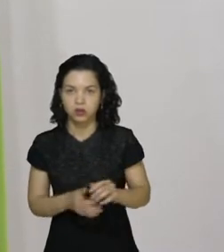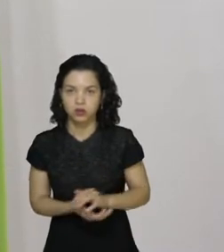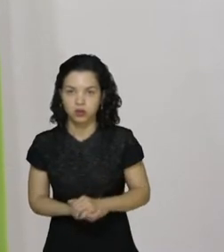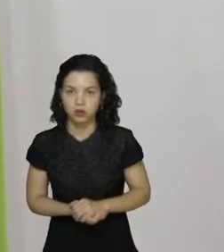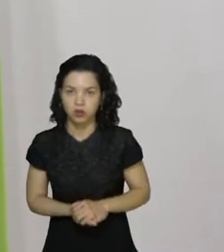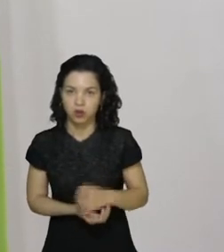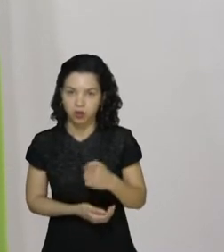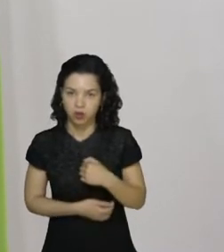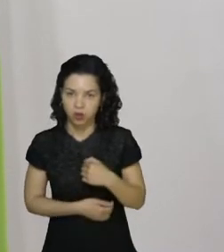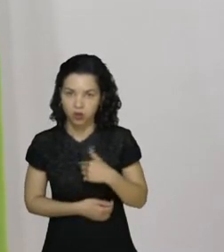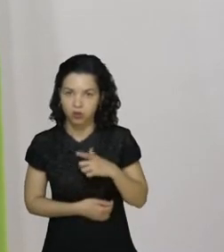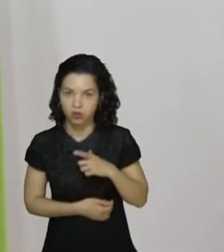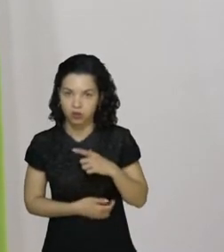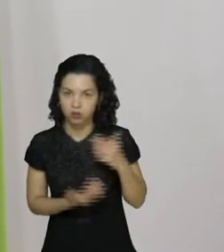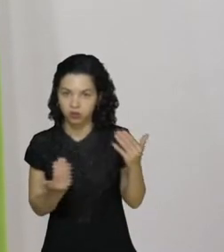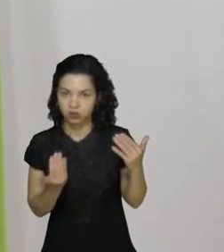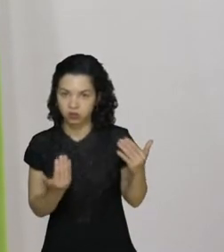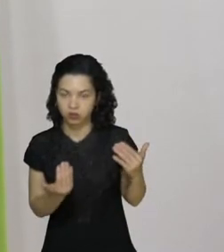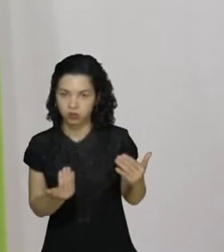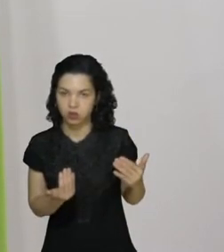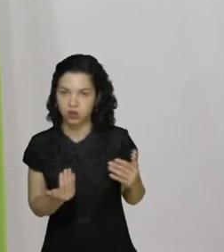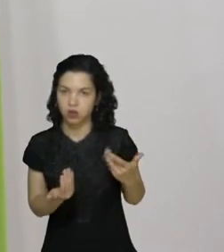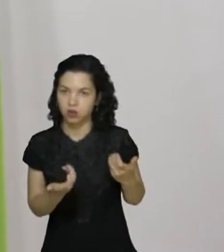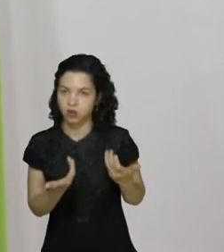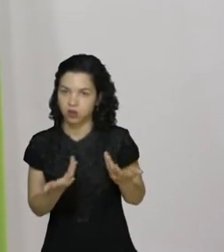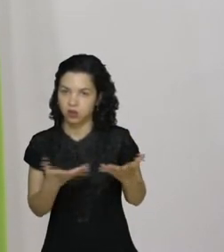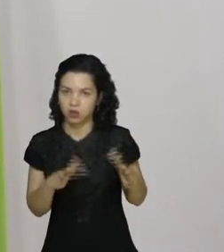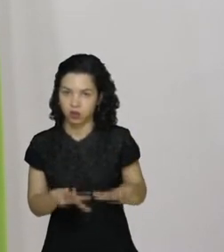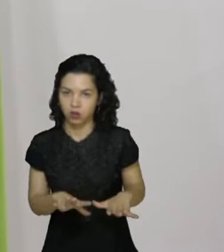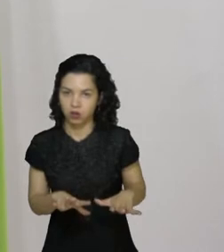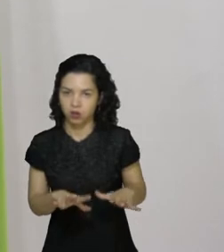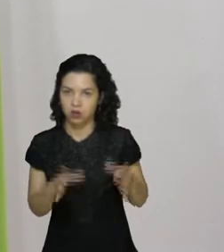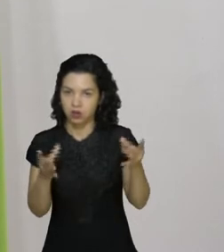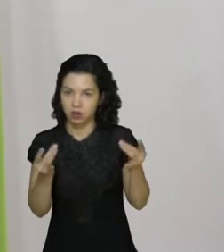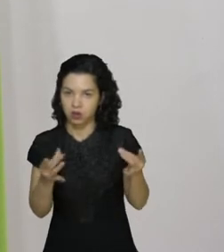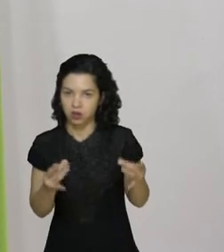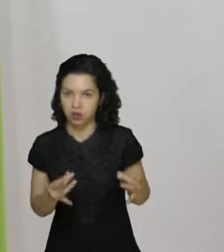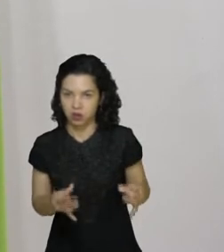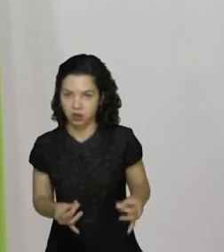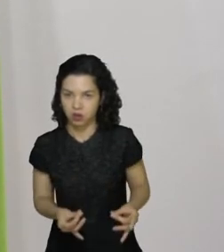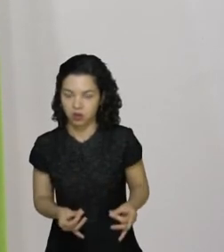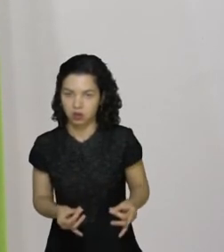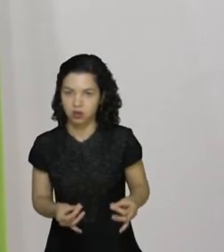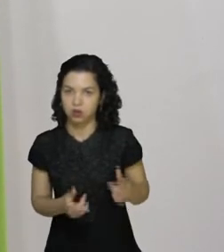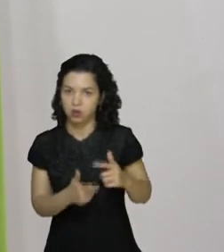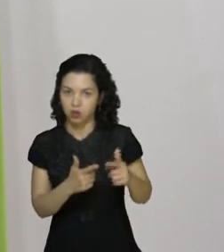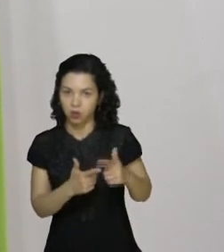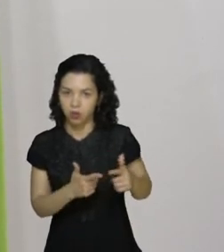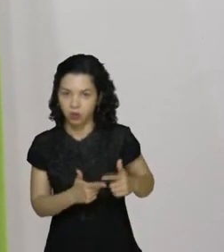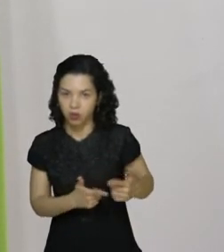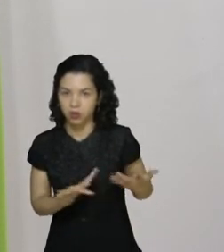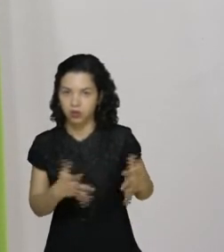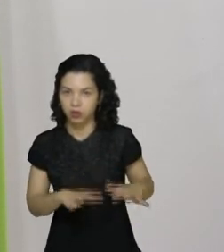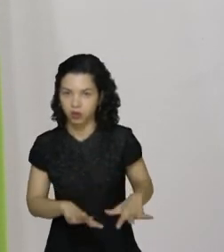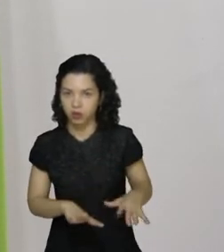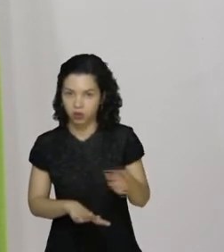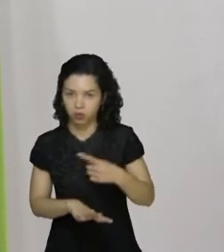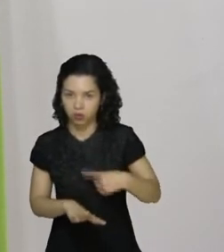reservas, tenho as minhas... Não quero citar em detalhes determinadas situações, mas nós temos que